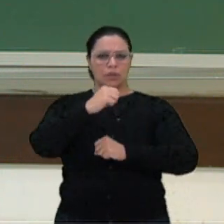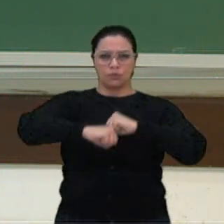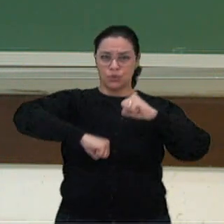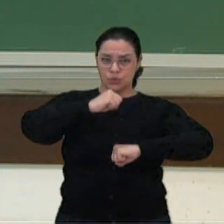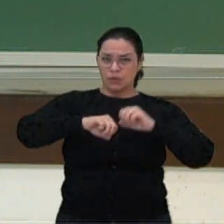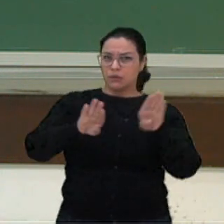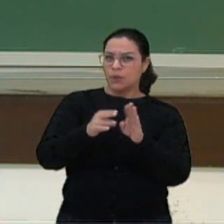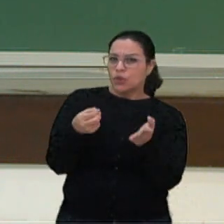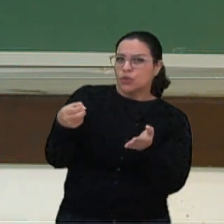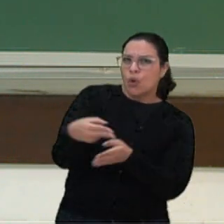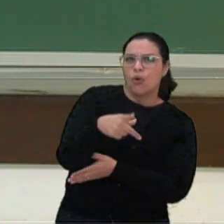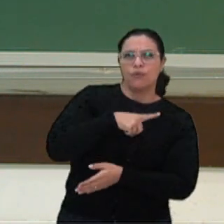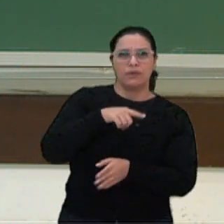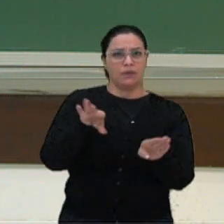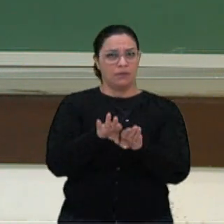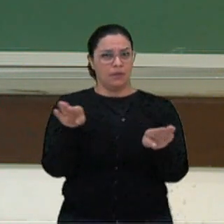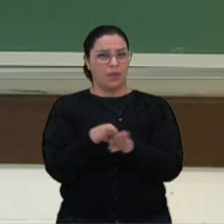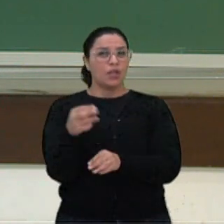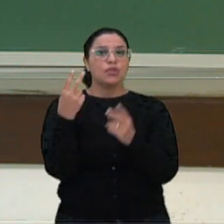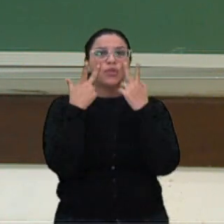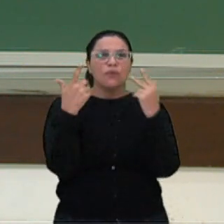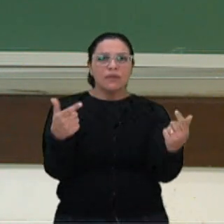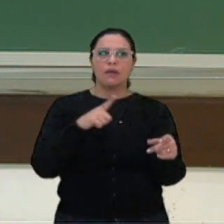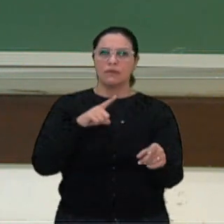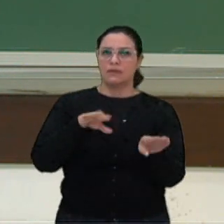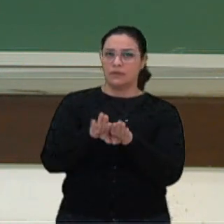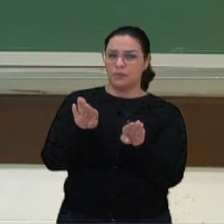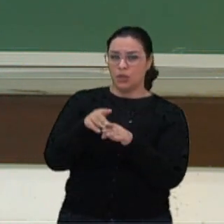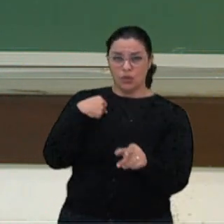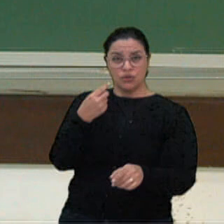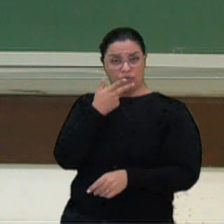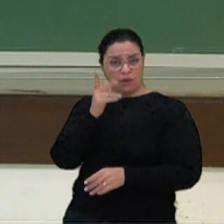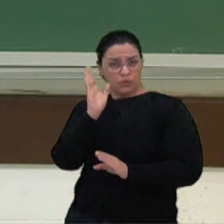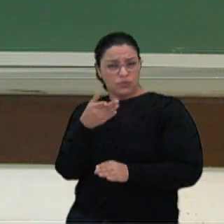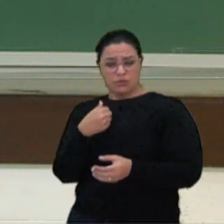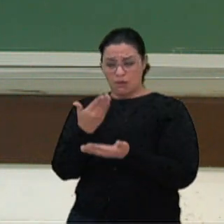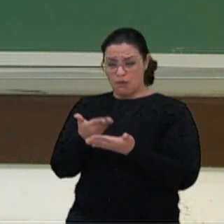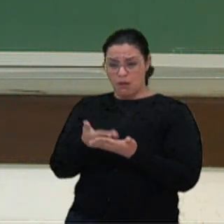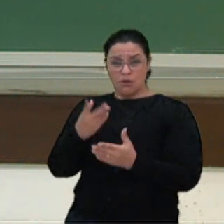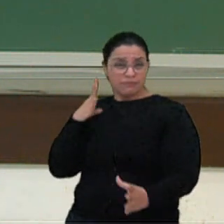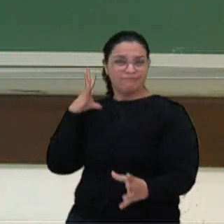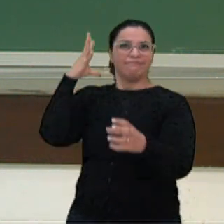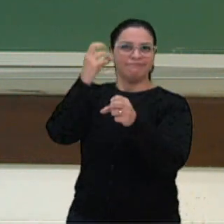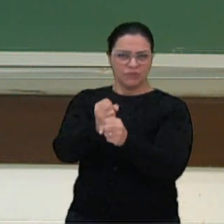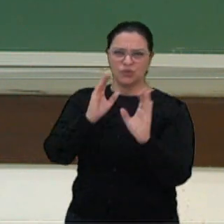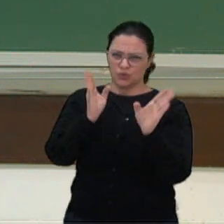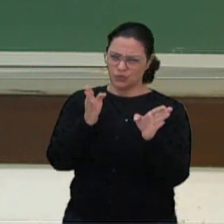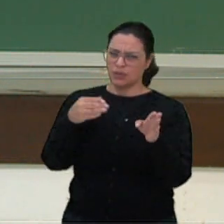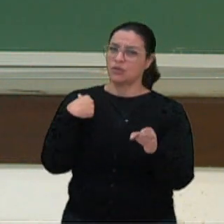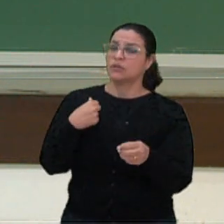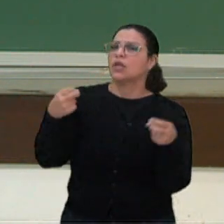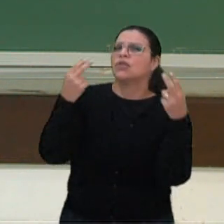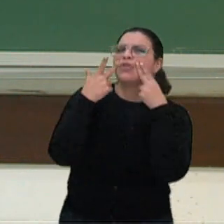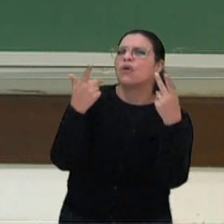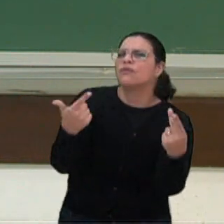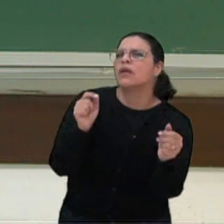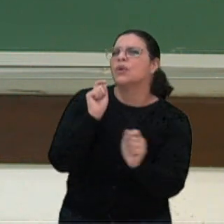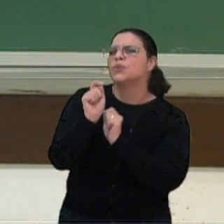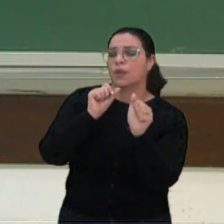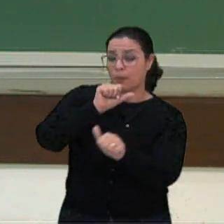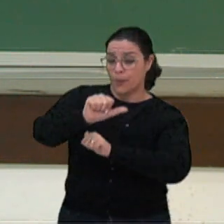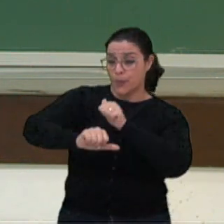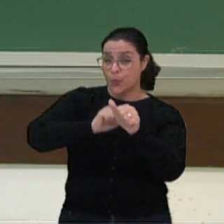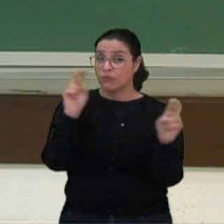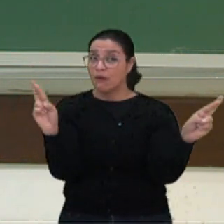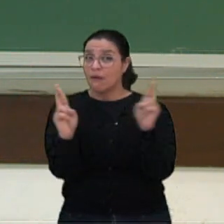novos elementos. São as inovações, que nós até já falamos numa aula aqui de retomada. Essas inovações